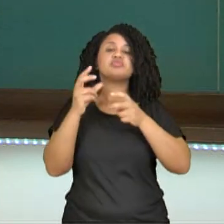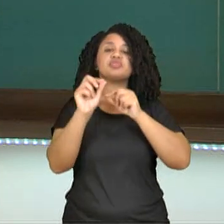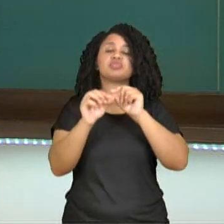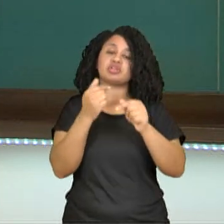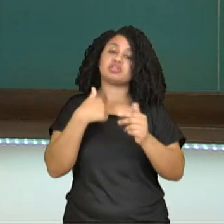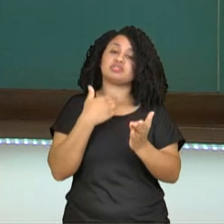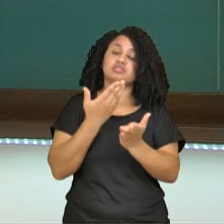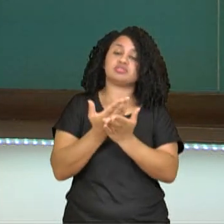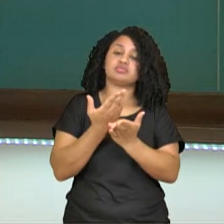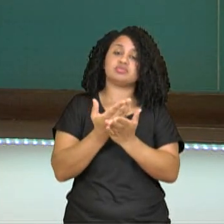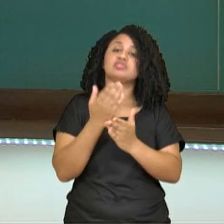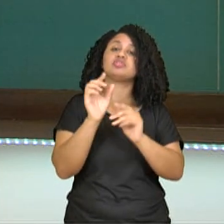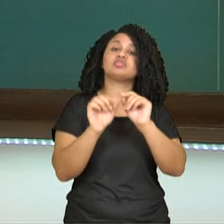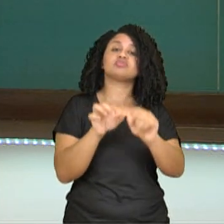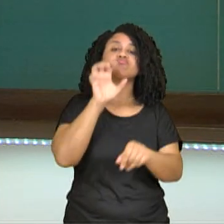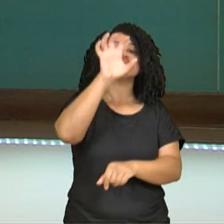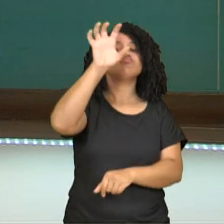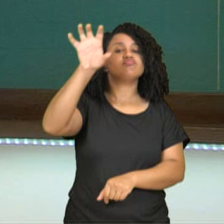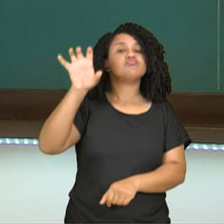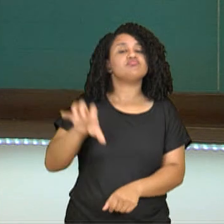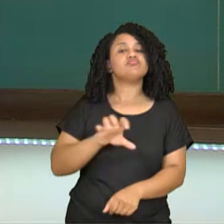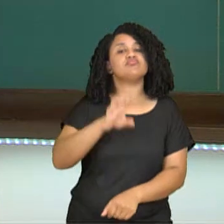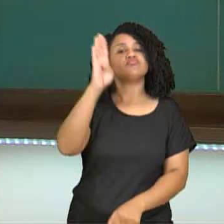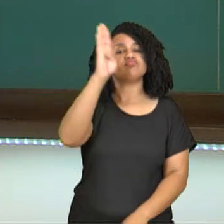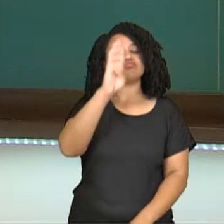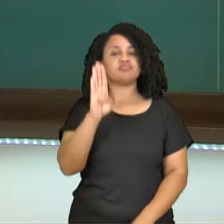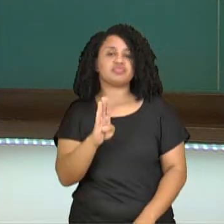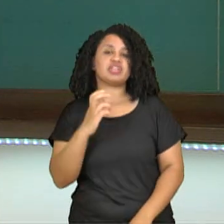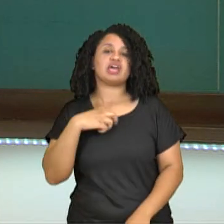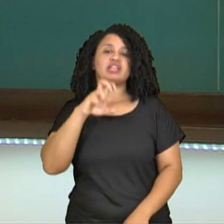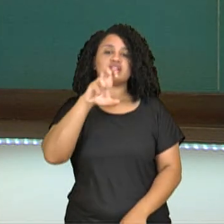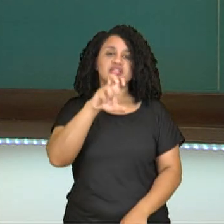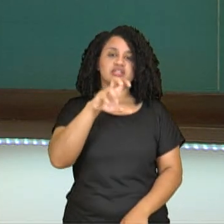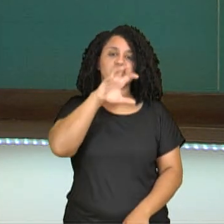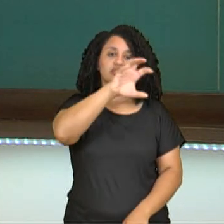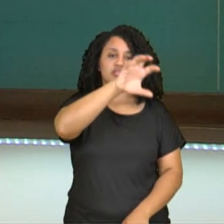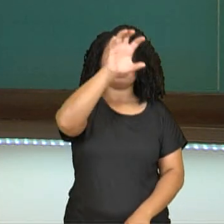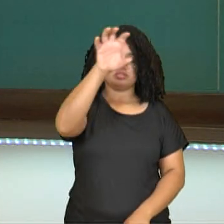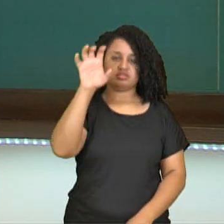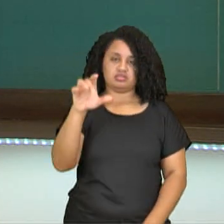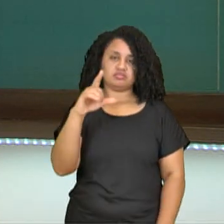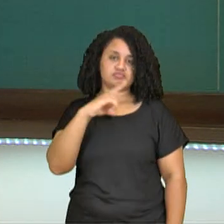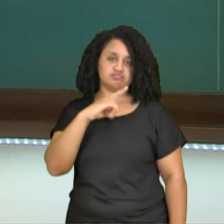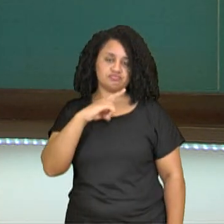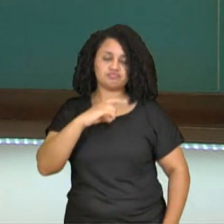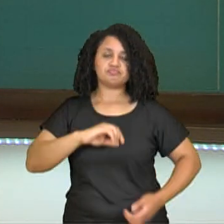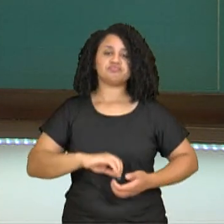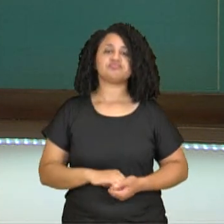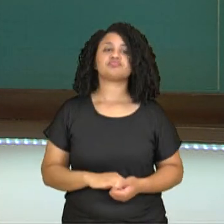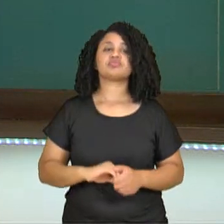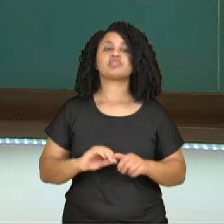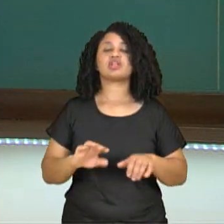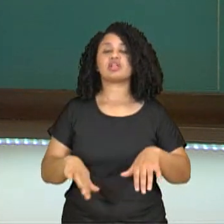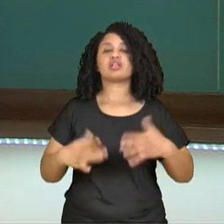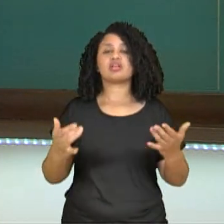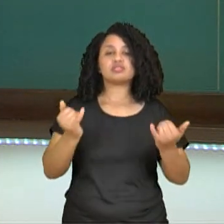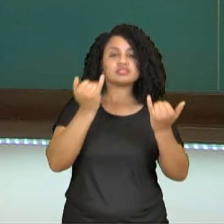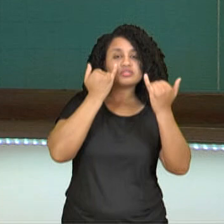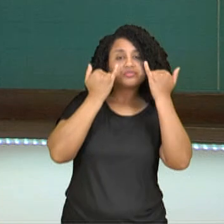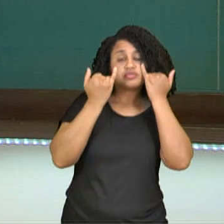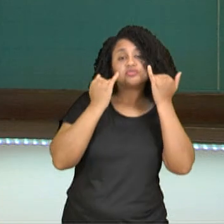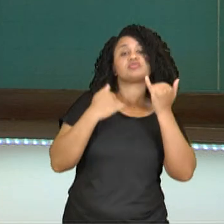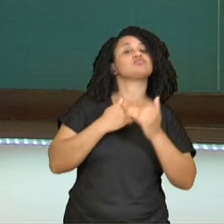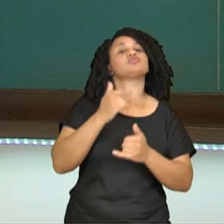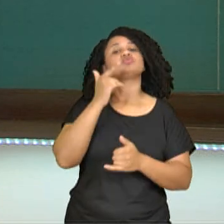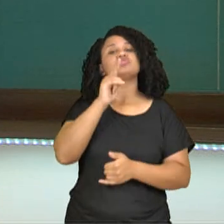a regionalização do Brasil nas 5 macro-regiões propostas pelo IBGE. E essas informações só são